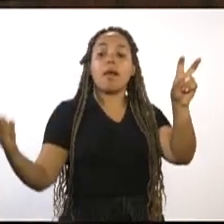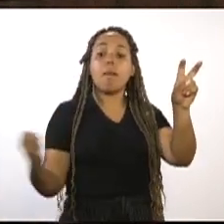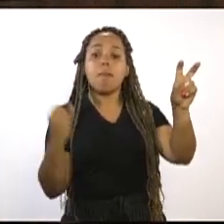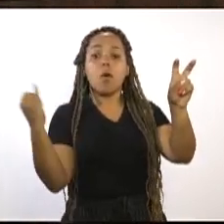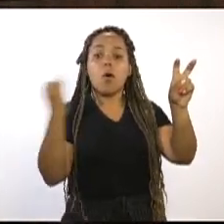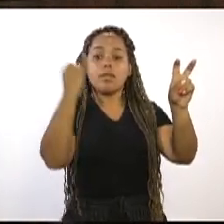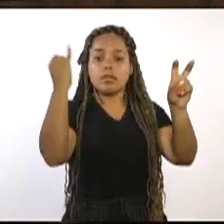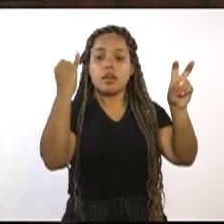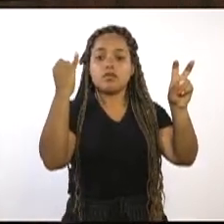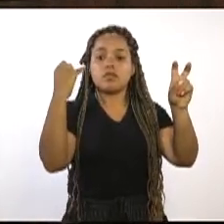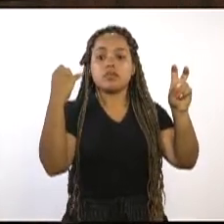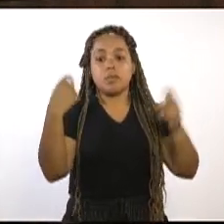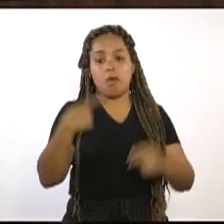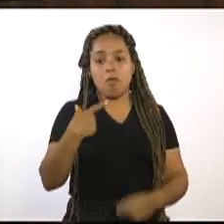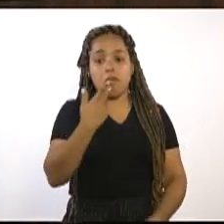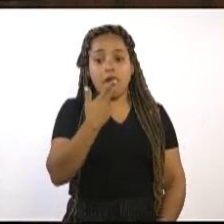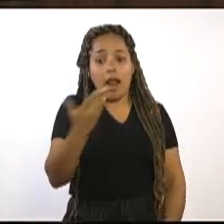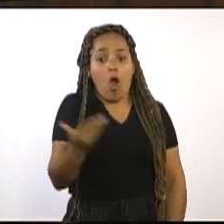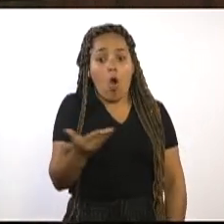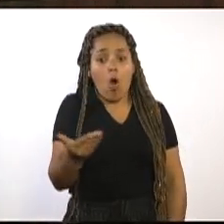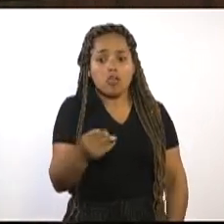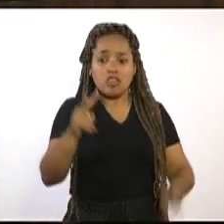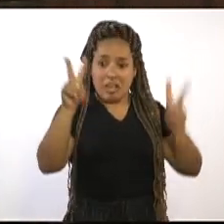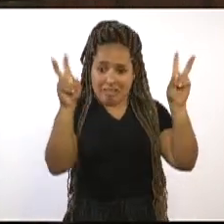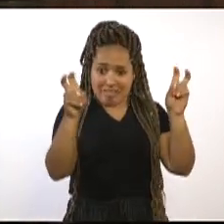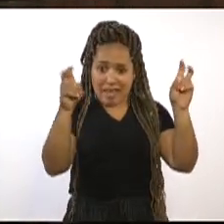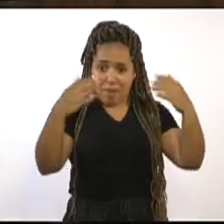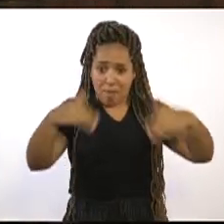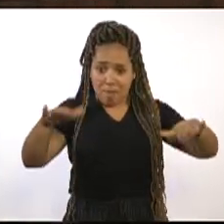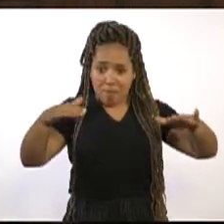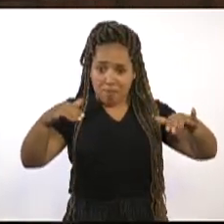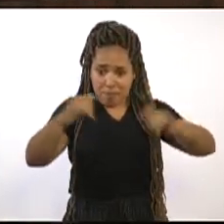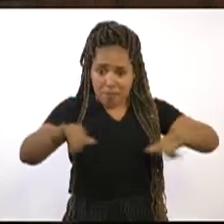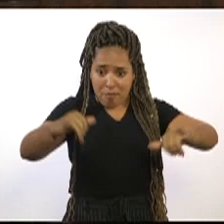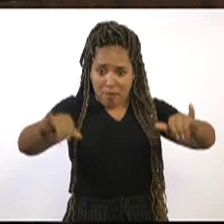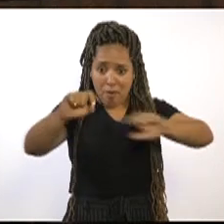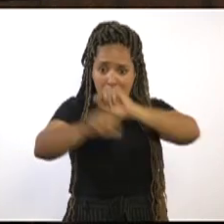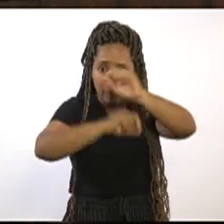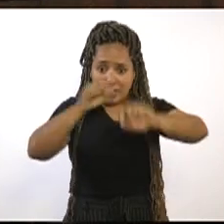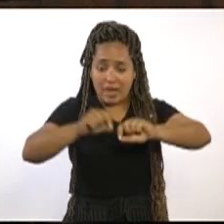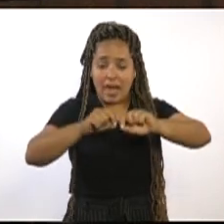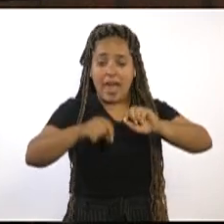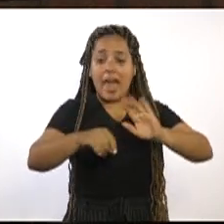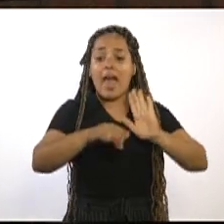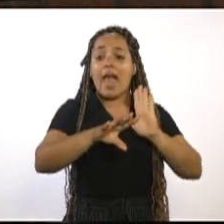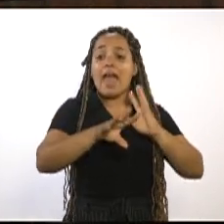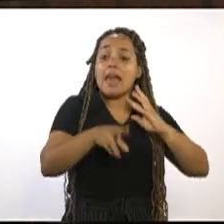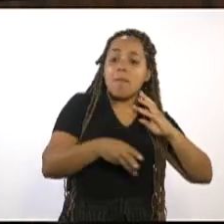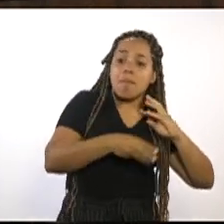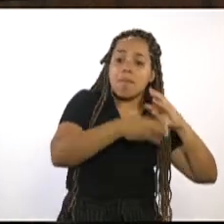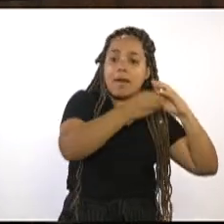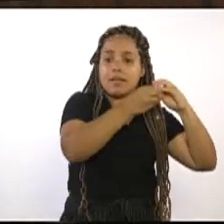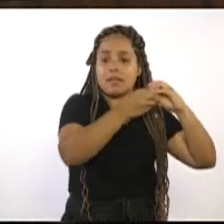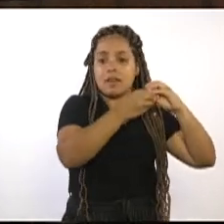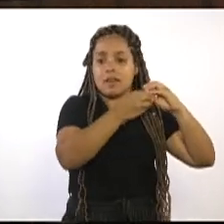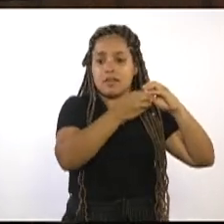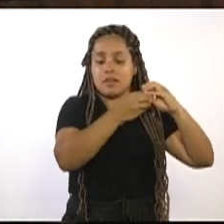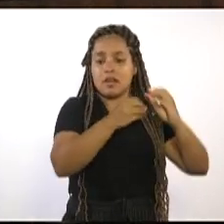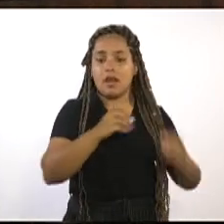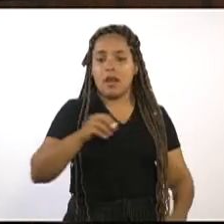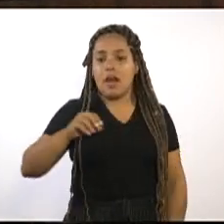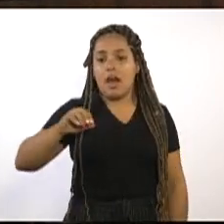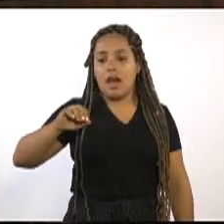sendo noticiado, que diz respeito às emendas impositivas e o orçamento impositivo. No ano passado, eu fui o único